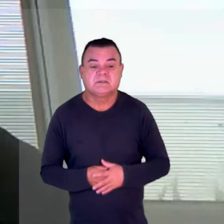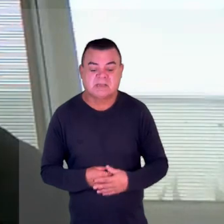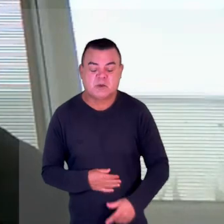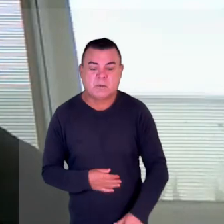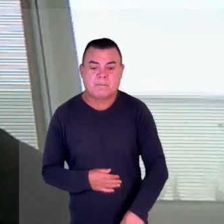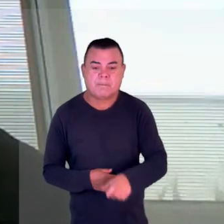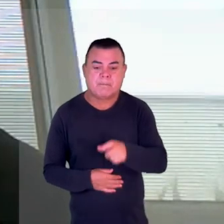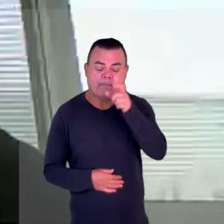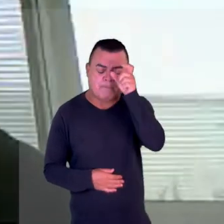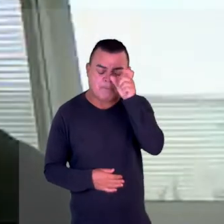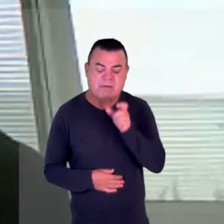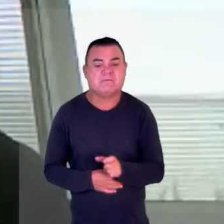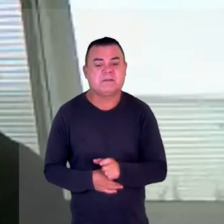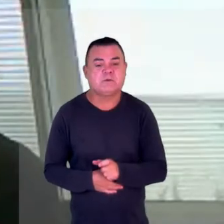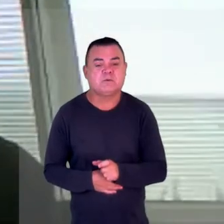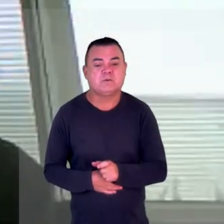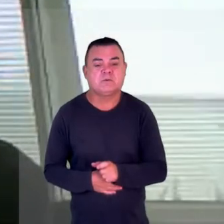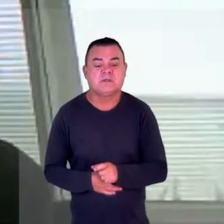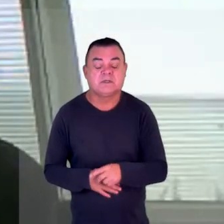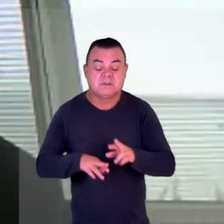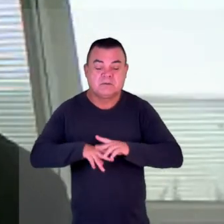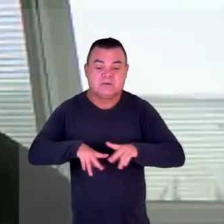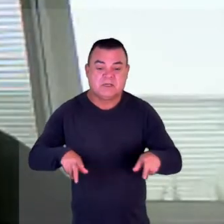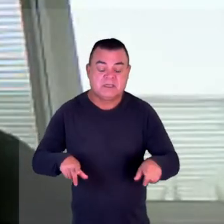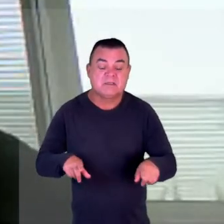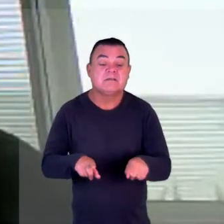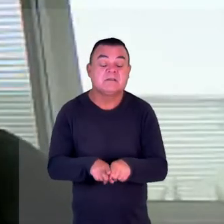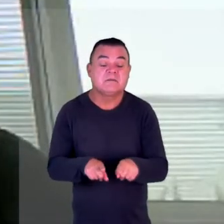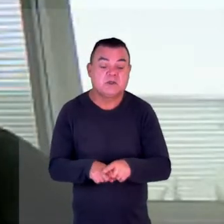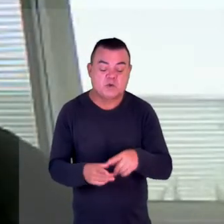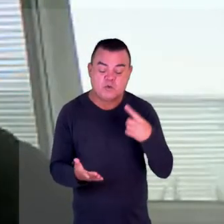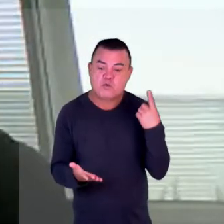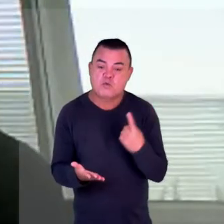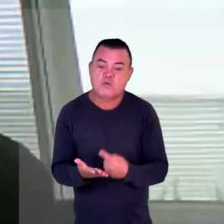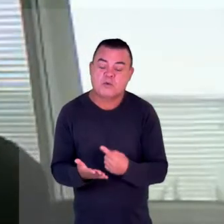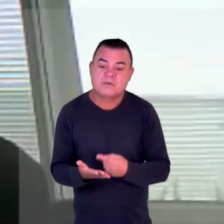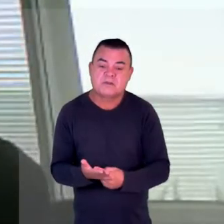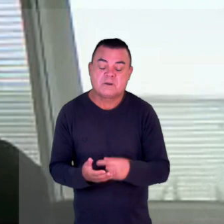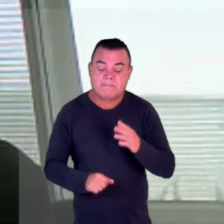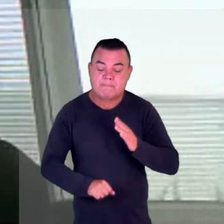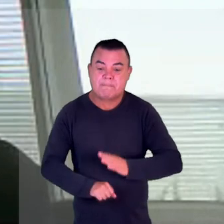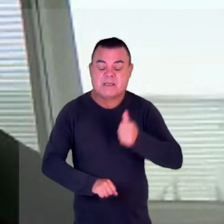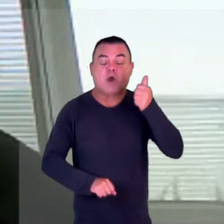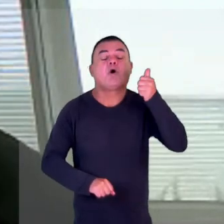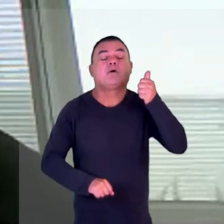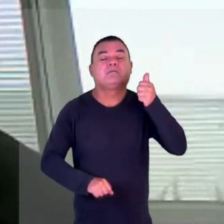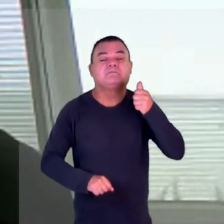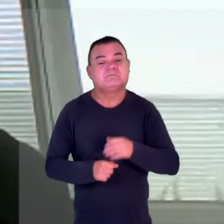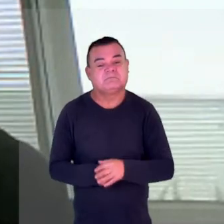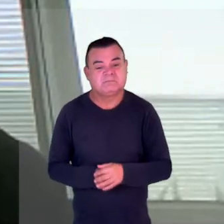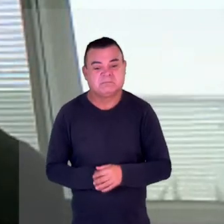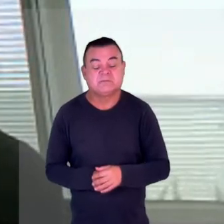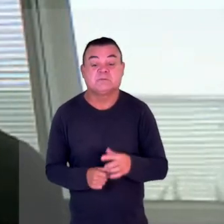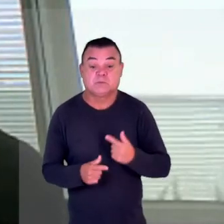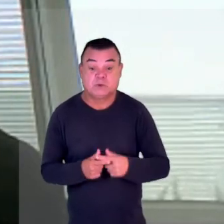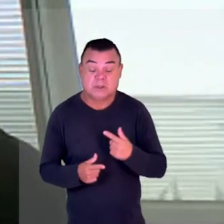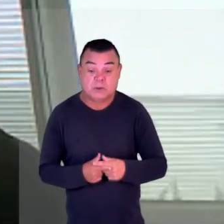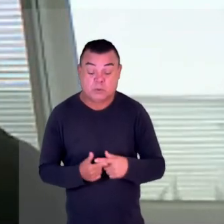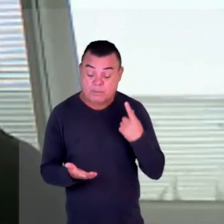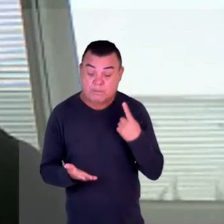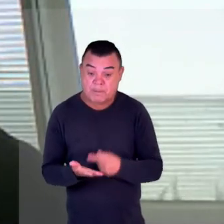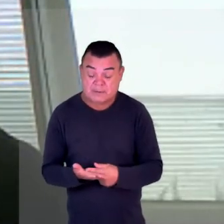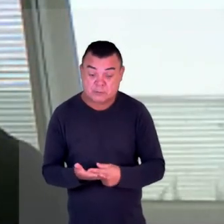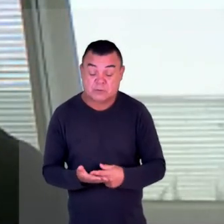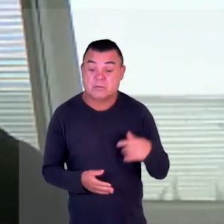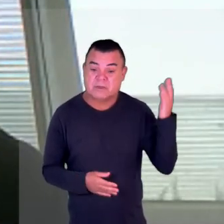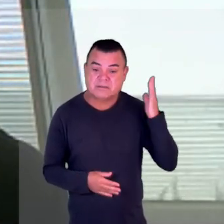compromisso ainda maior porque a o pacto social brasileiro entrega essa instituição a